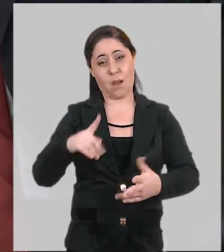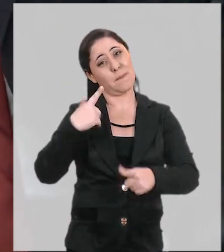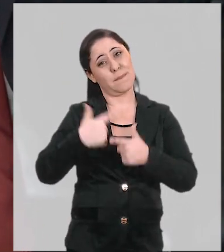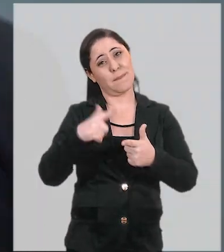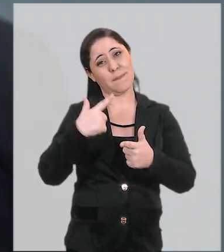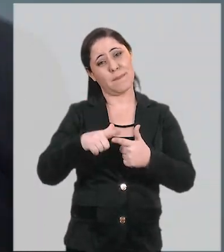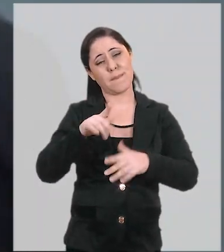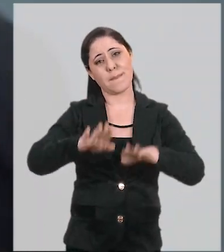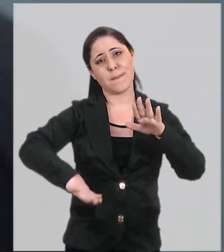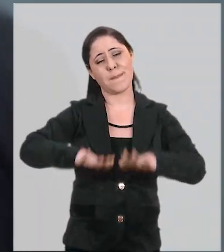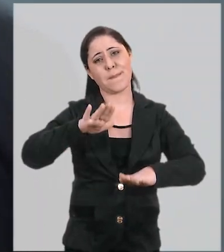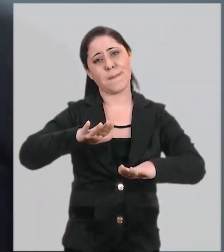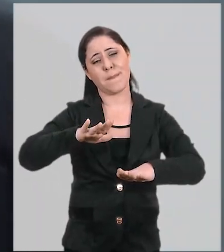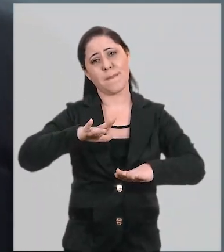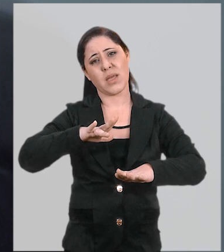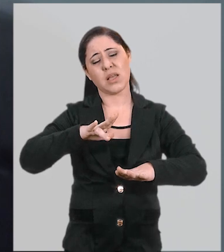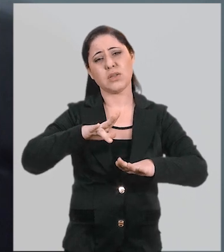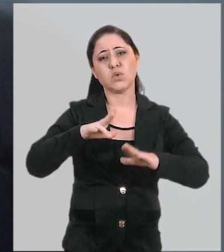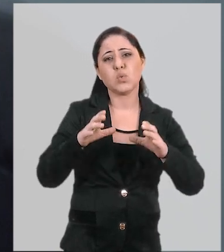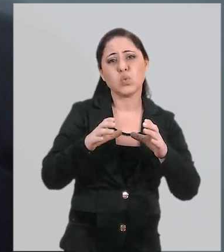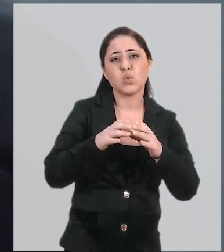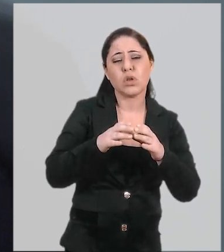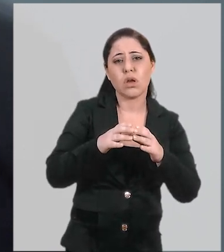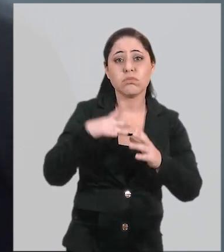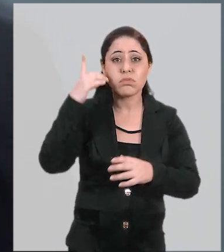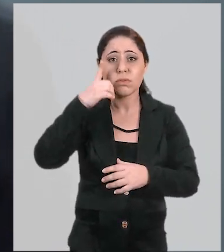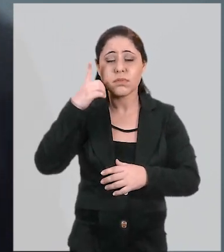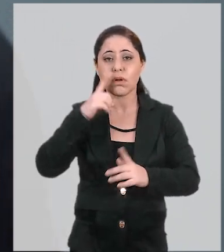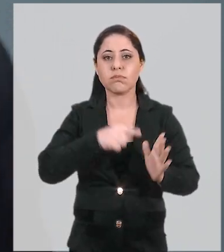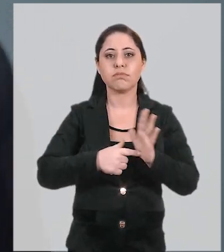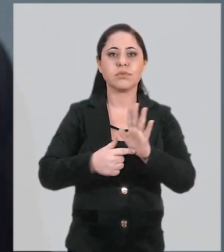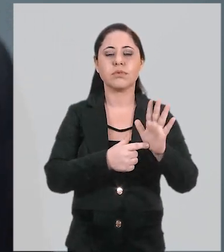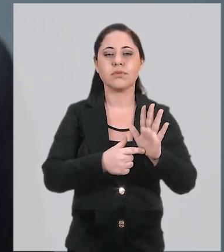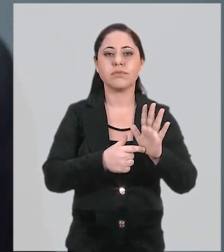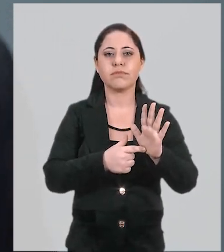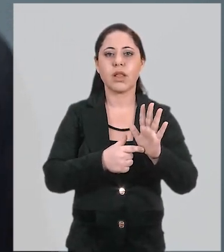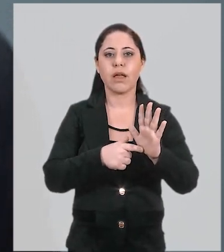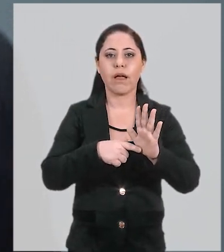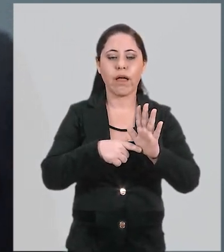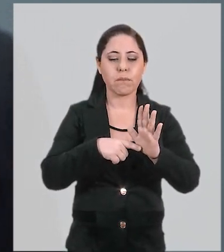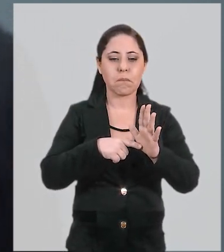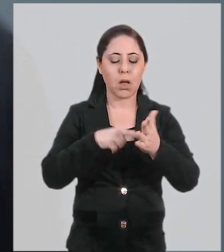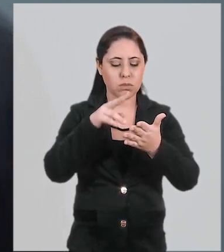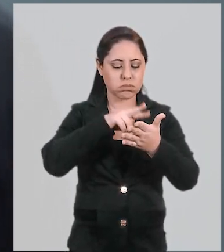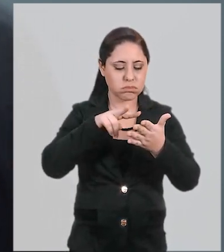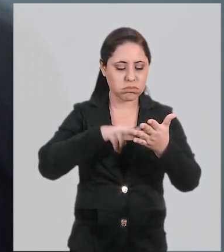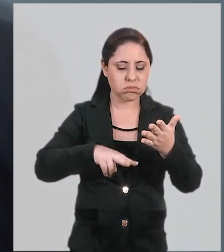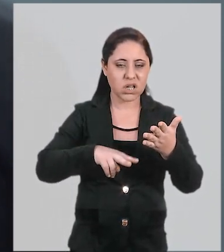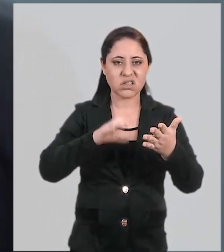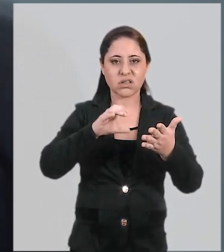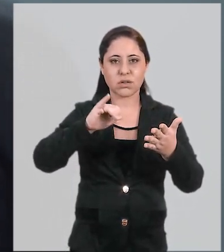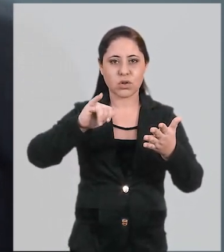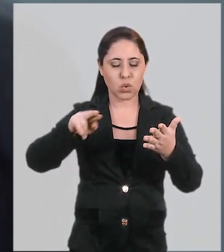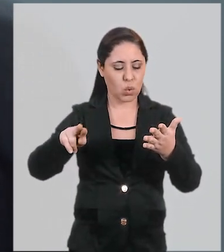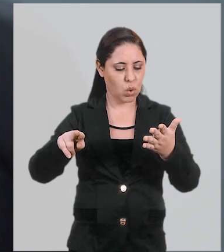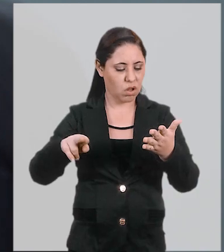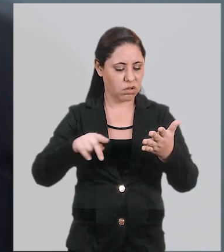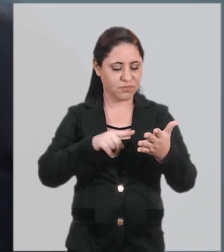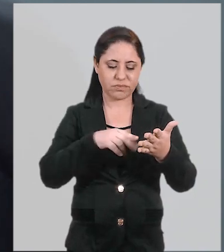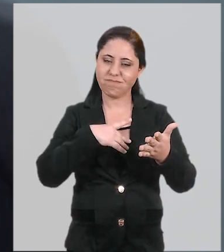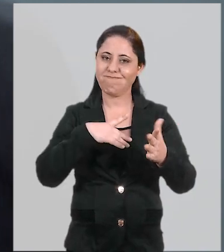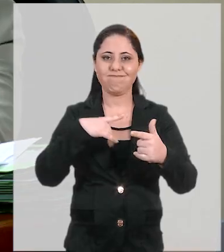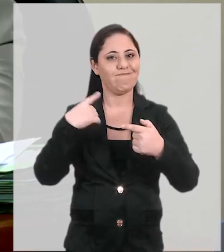esse é o grande problema, que às vezes o parlamentar apresenta um projeto, quando ele chega na Comissão de Constituição e Justiça e é feito o levantamento, e esse projeto às